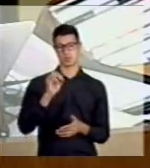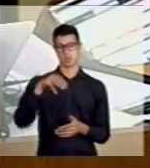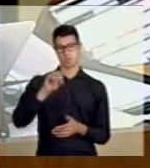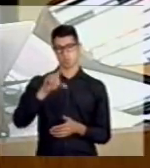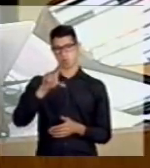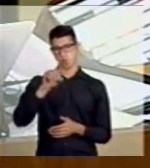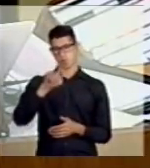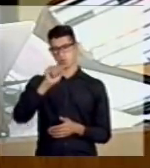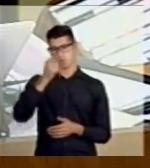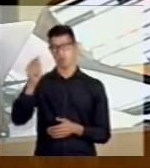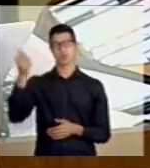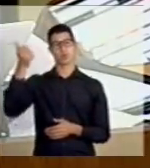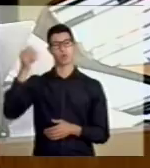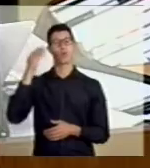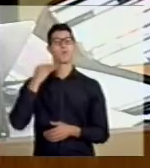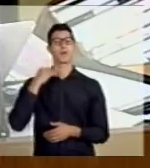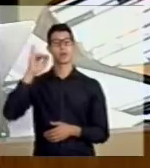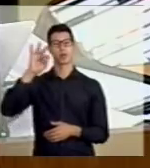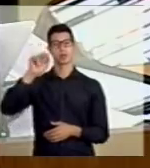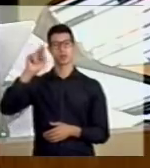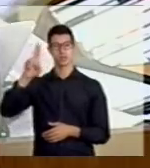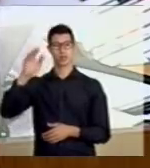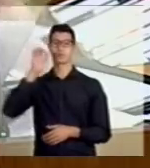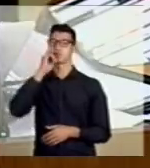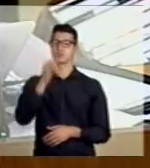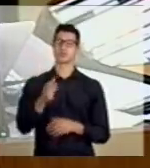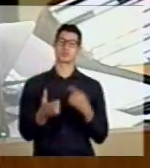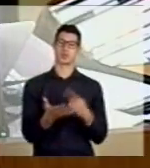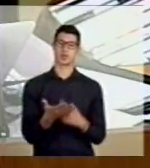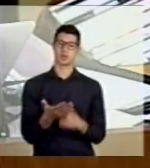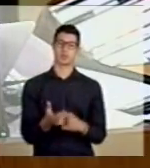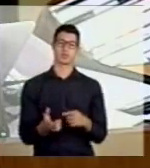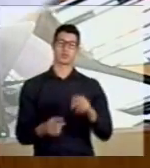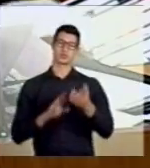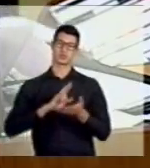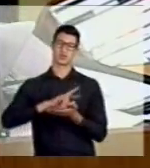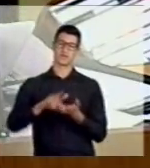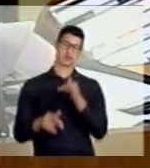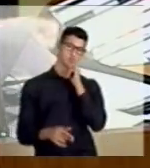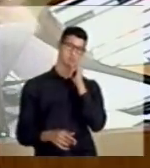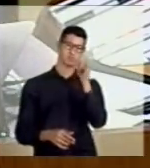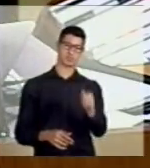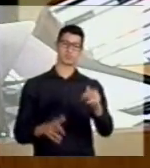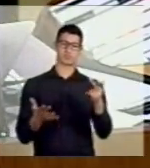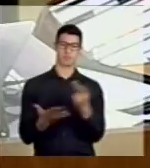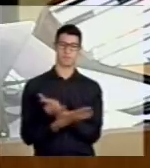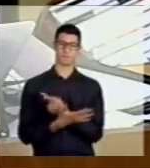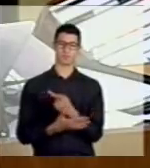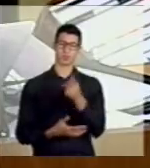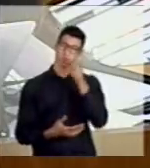acordo. O Banco Itaú noticiou sua adesão ao acordo. Há várias manifestações